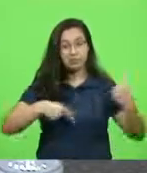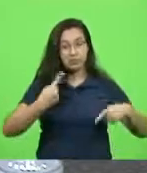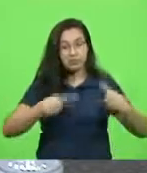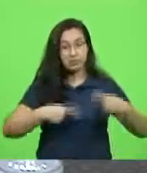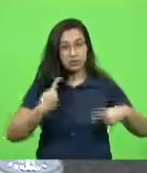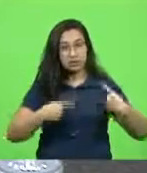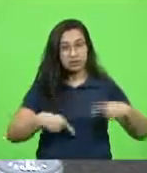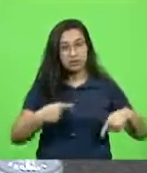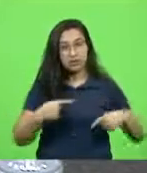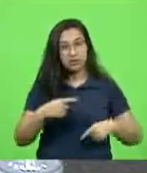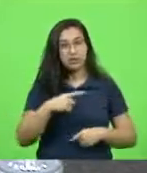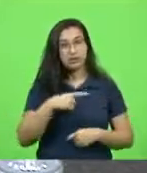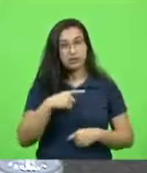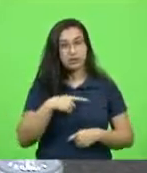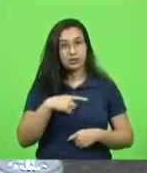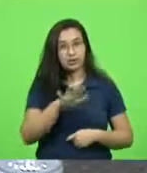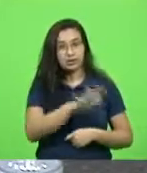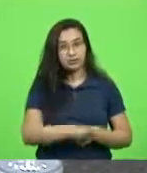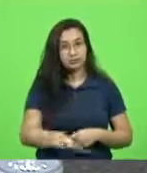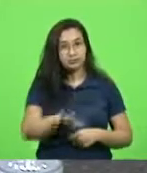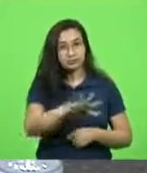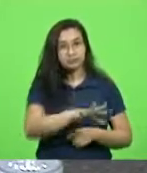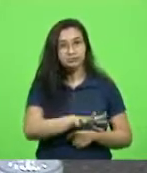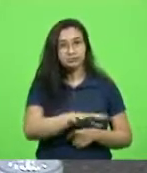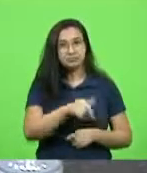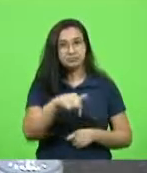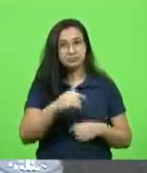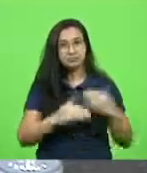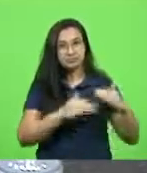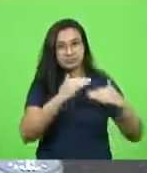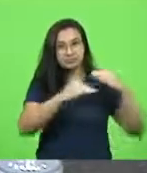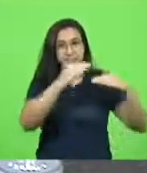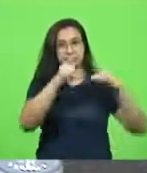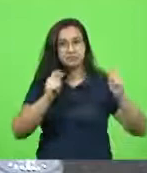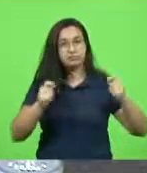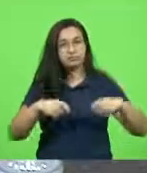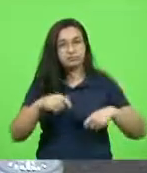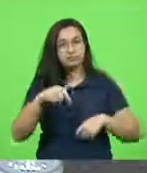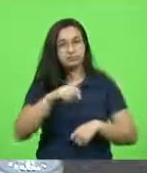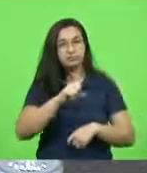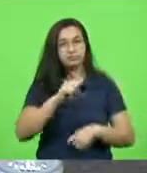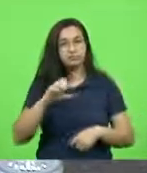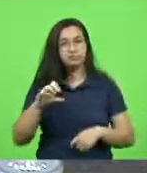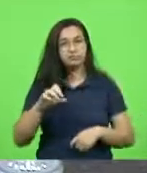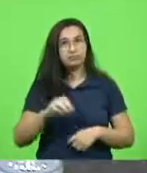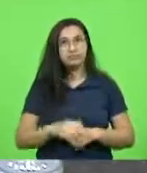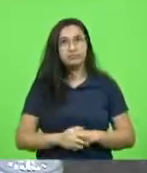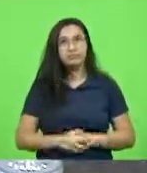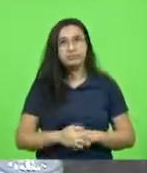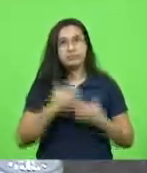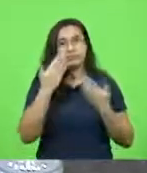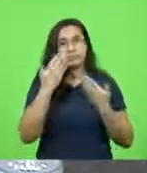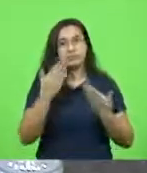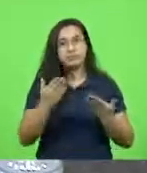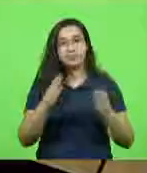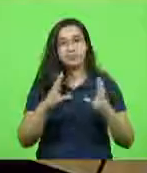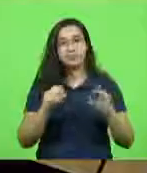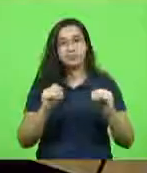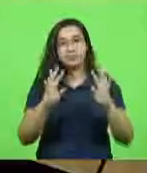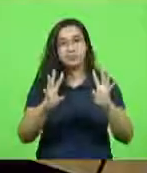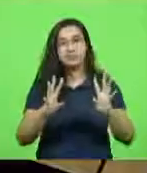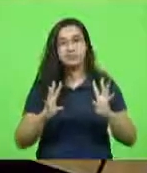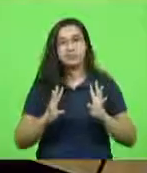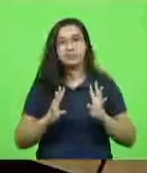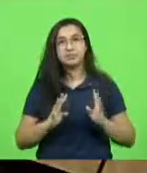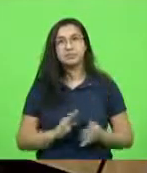principal área para o desenvolvimento do nosso Estado agradeço imensamente a atenção de todos